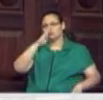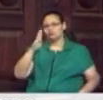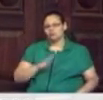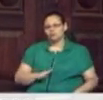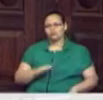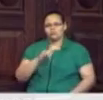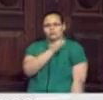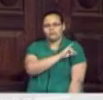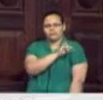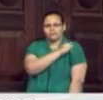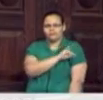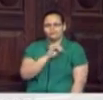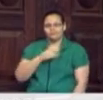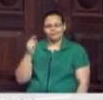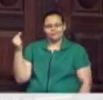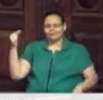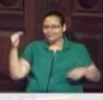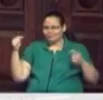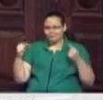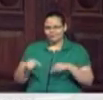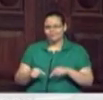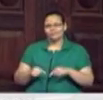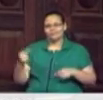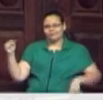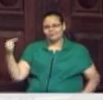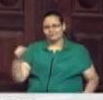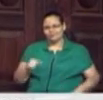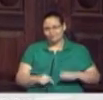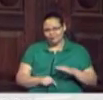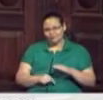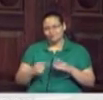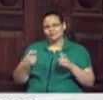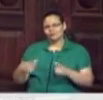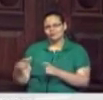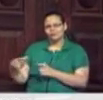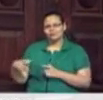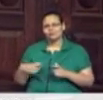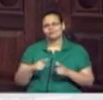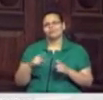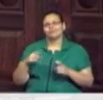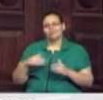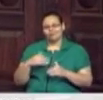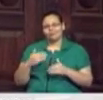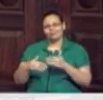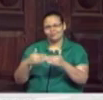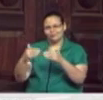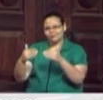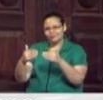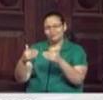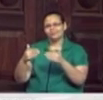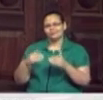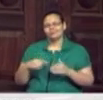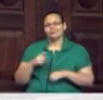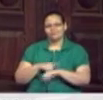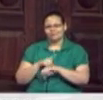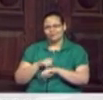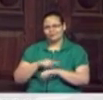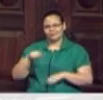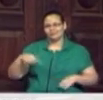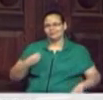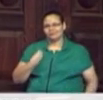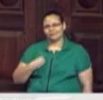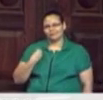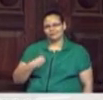Rio de Janeiro é o aprofundamento de um cenário onde o desenrolar do momento que